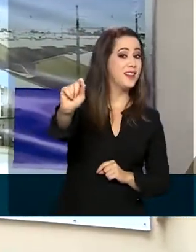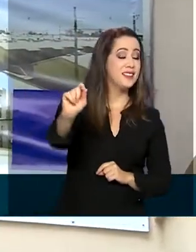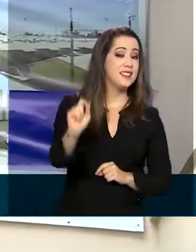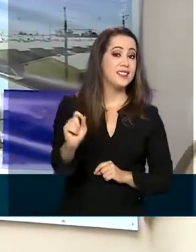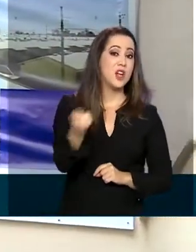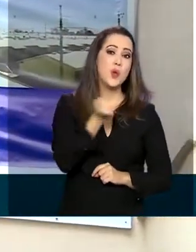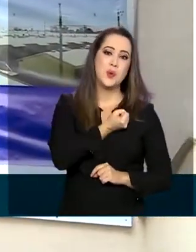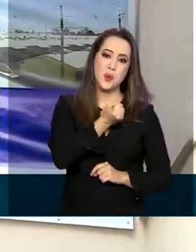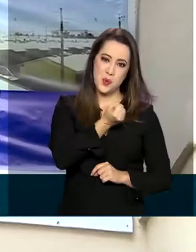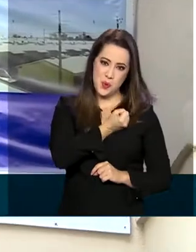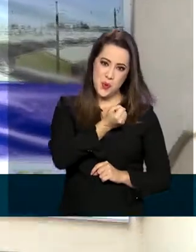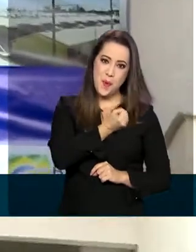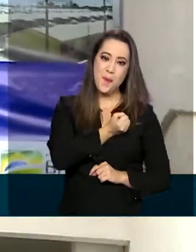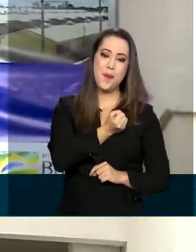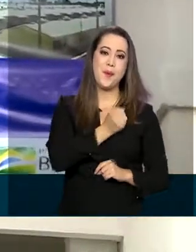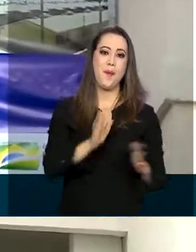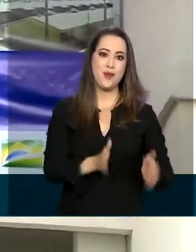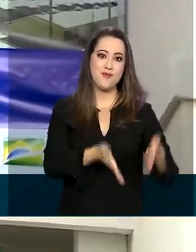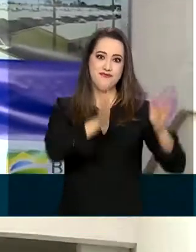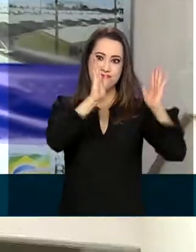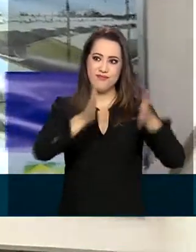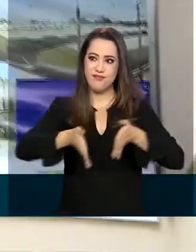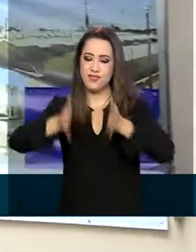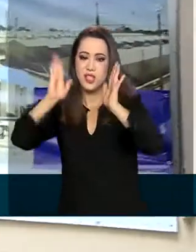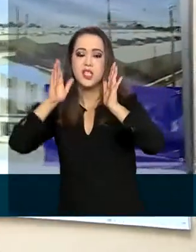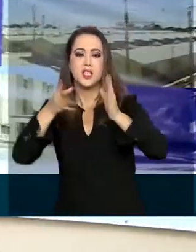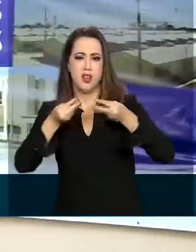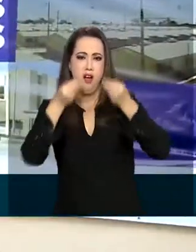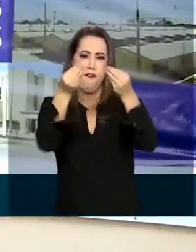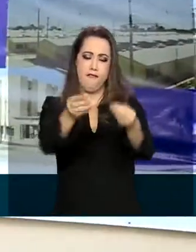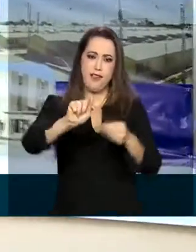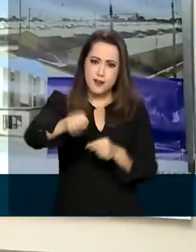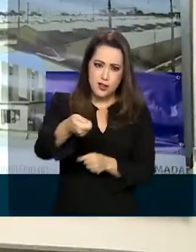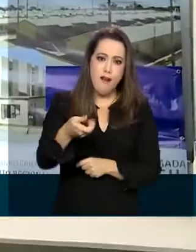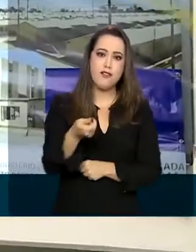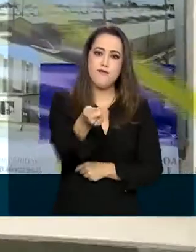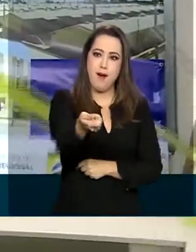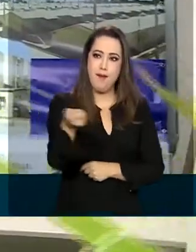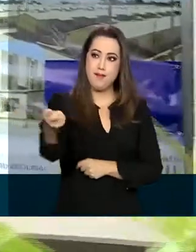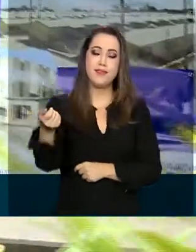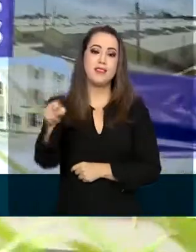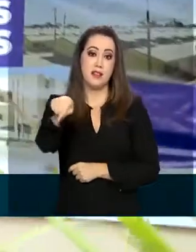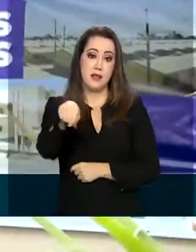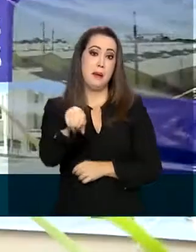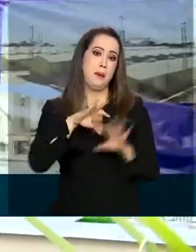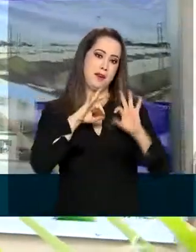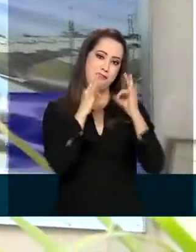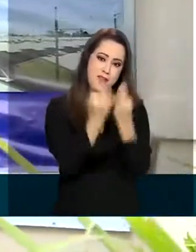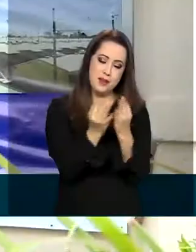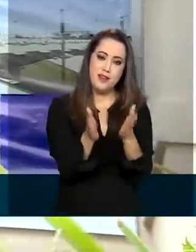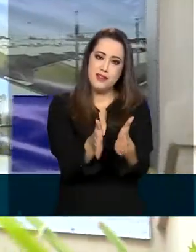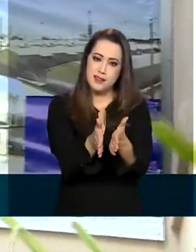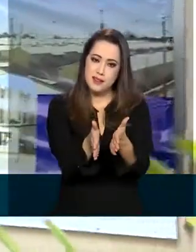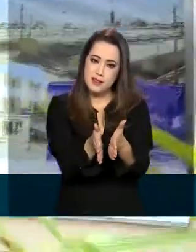às 1.164 moradias que estão sendo entregues para famílias de baixa renda.